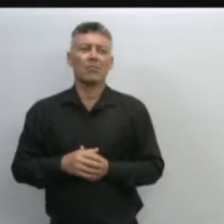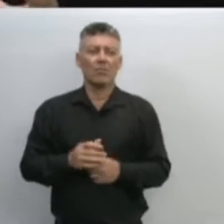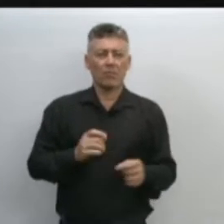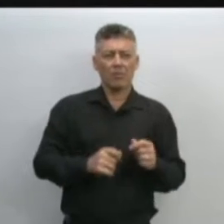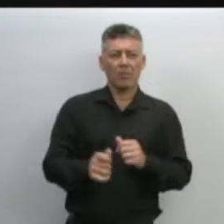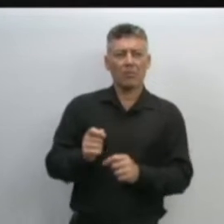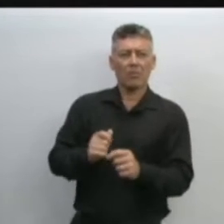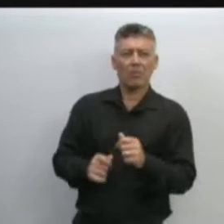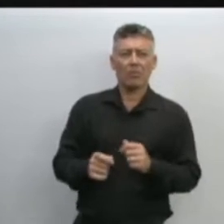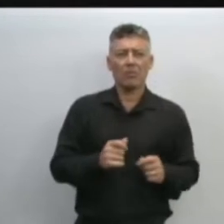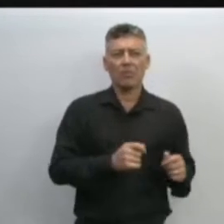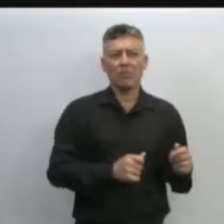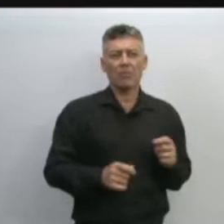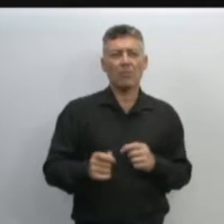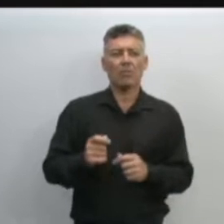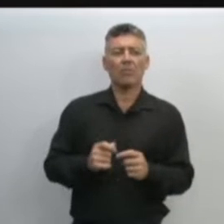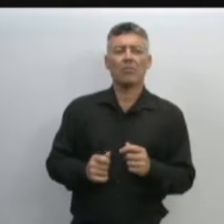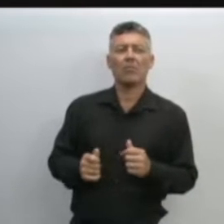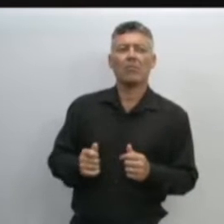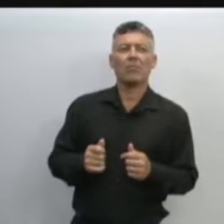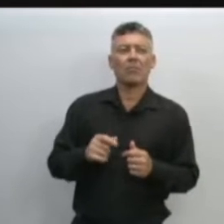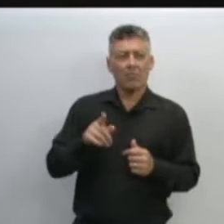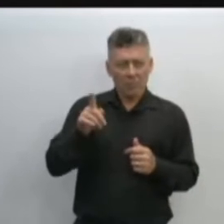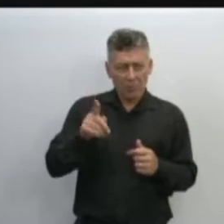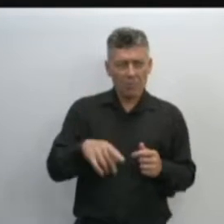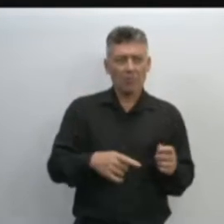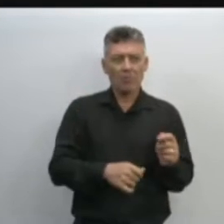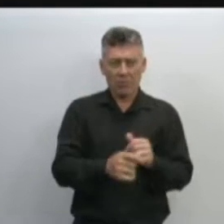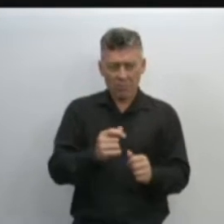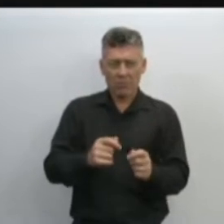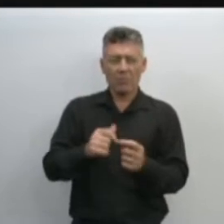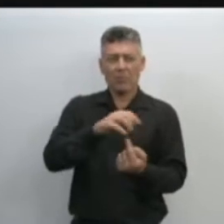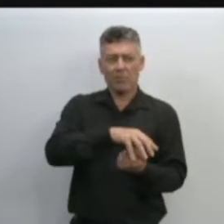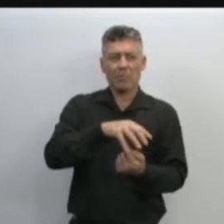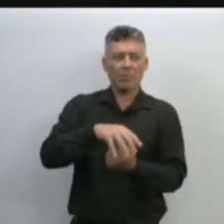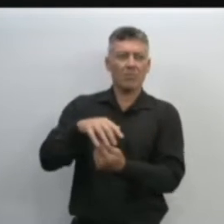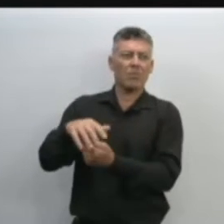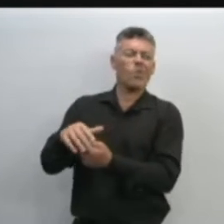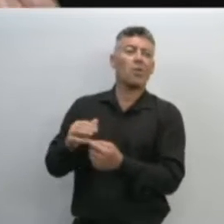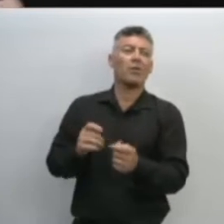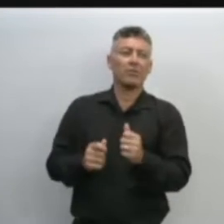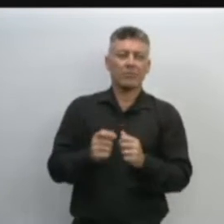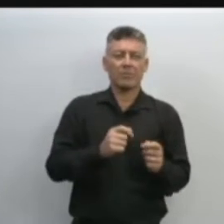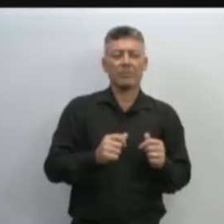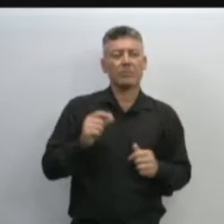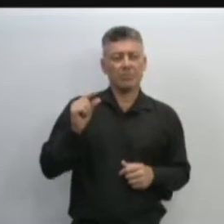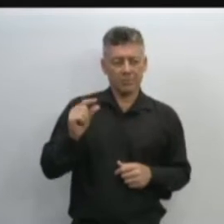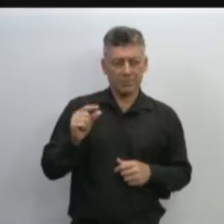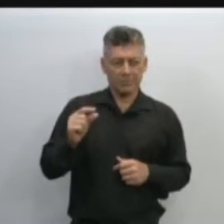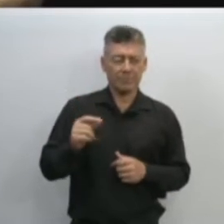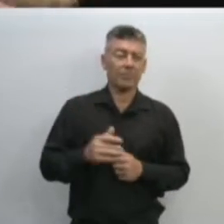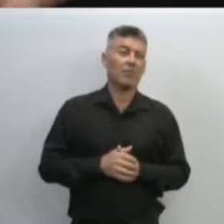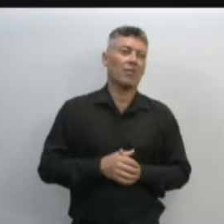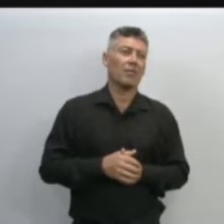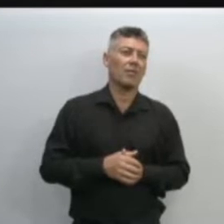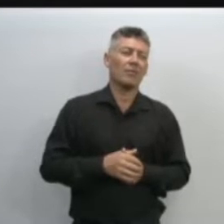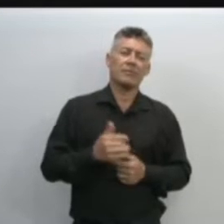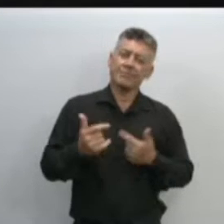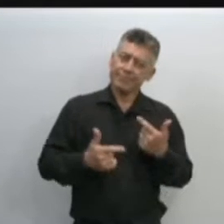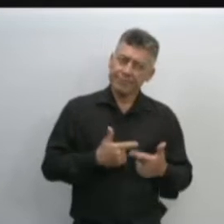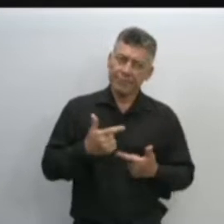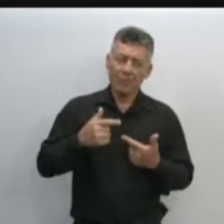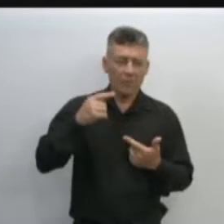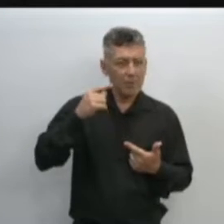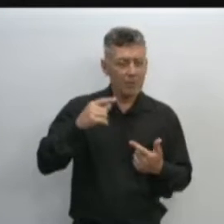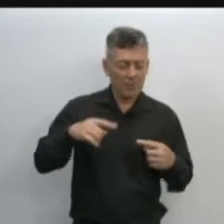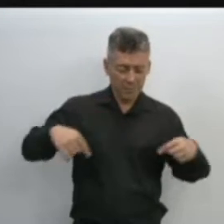os recursos da nossa cidade, queira que não, é os ambulantes, esses comerciantes, esse pequeno comerciante que trabalha ali em